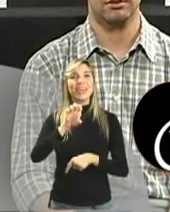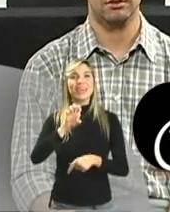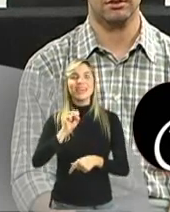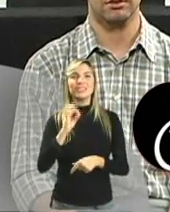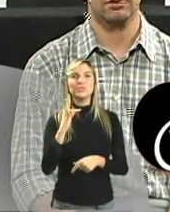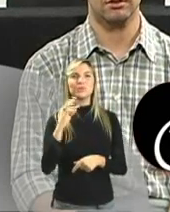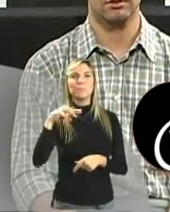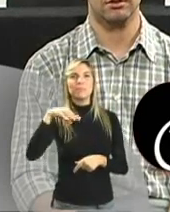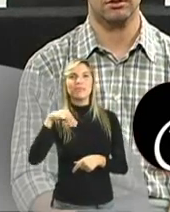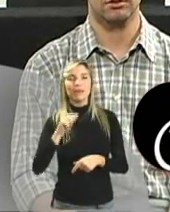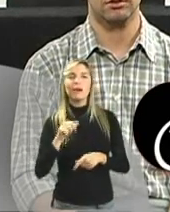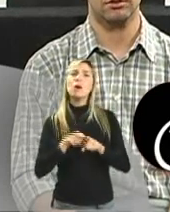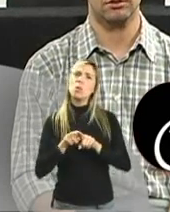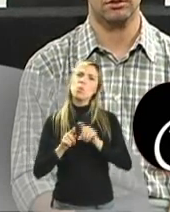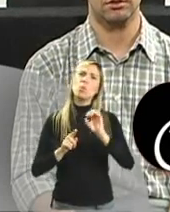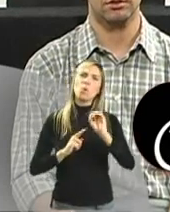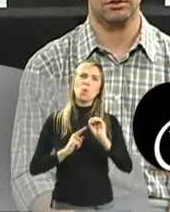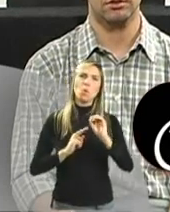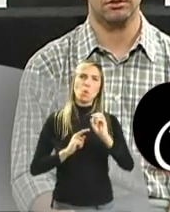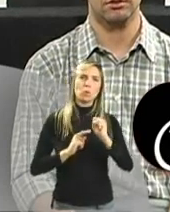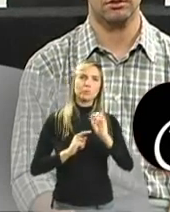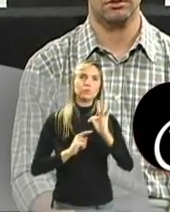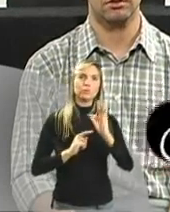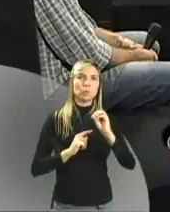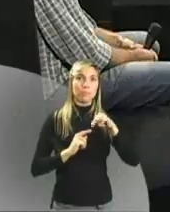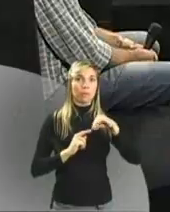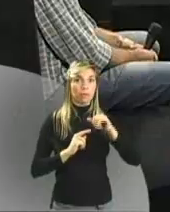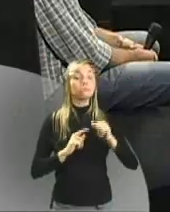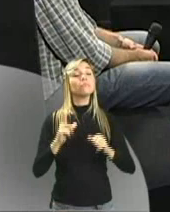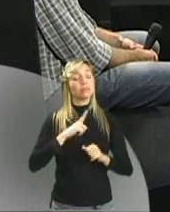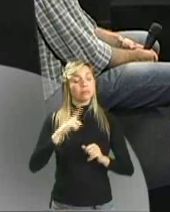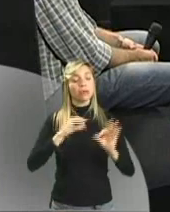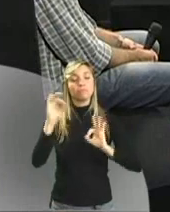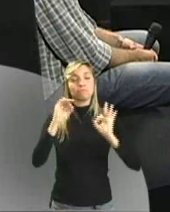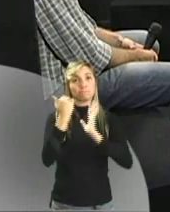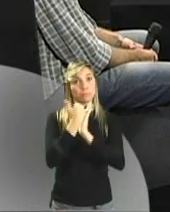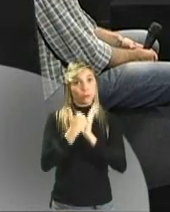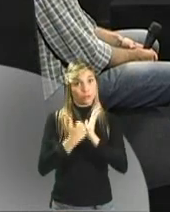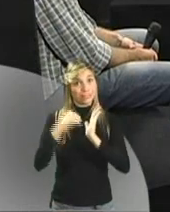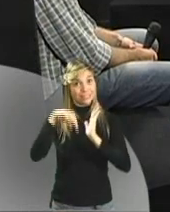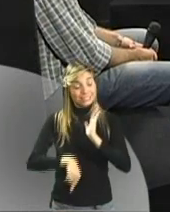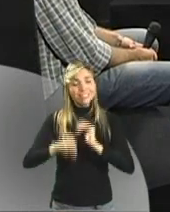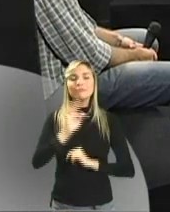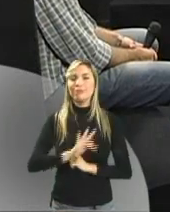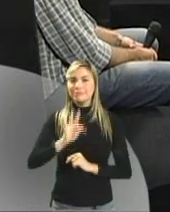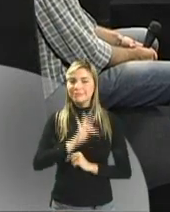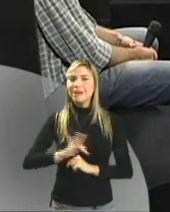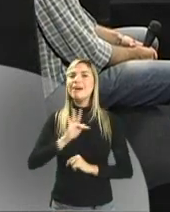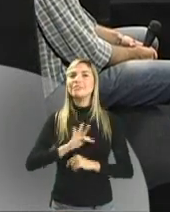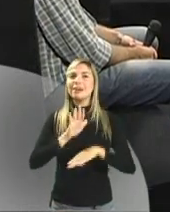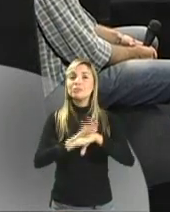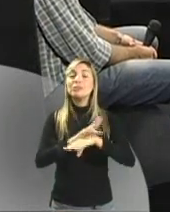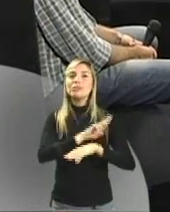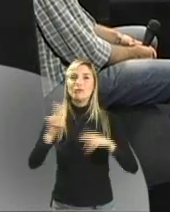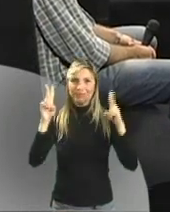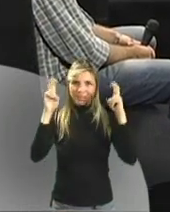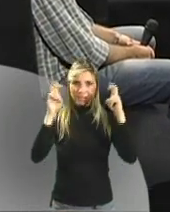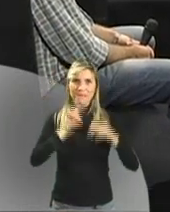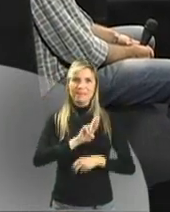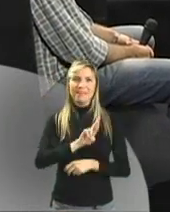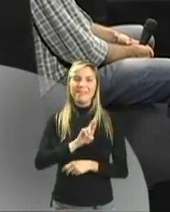da estomia ou da ostomia. Existe um projeto, né, que a gente está anunciando, chamado